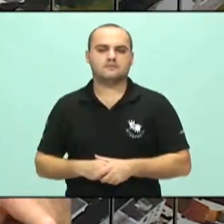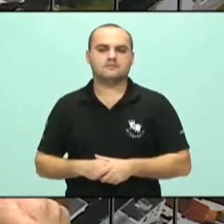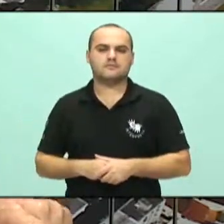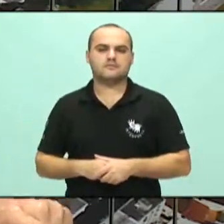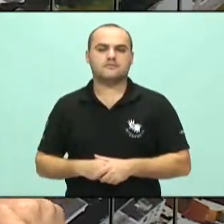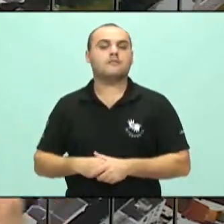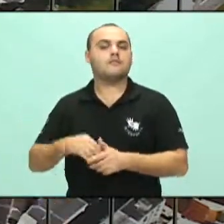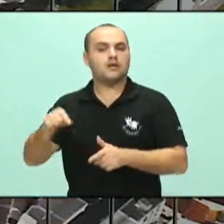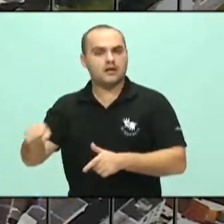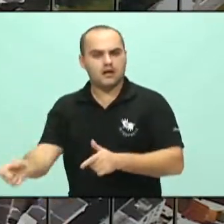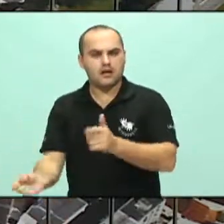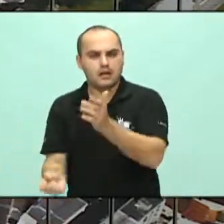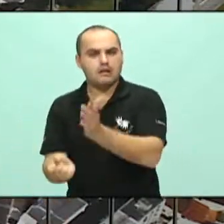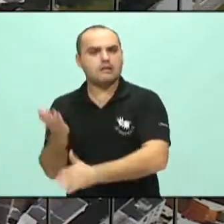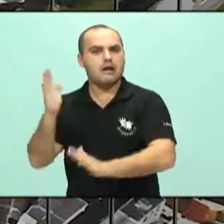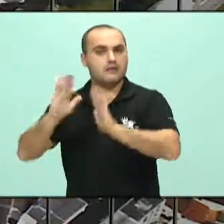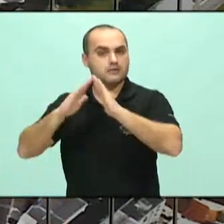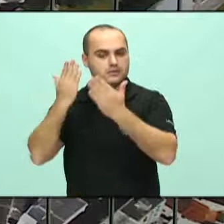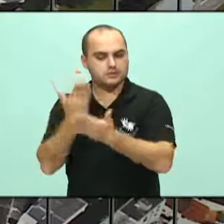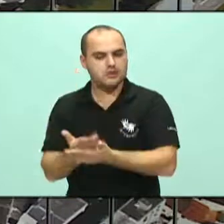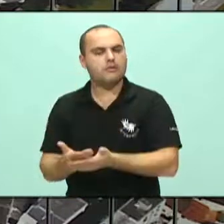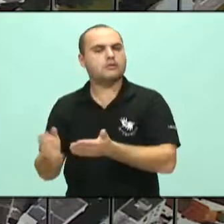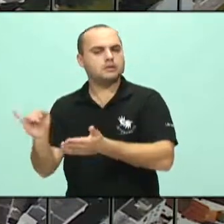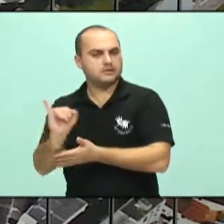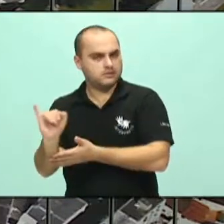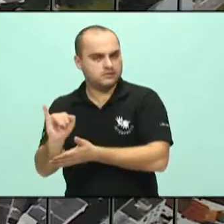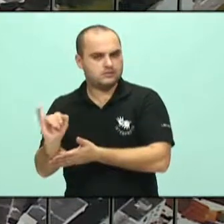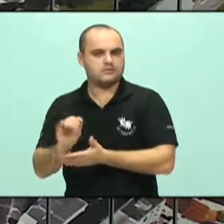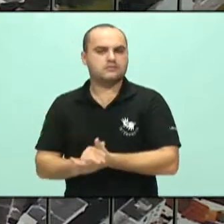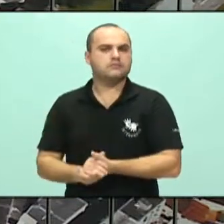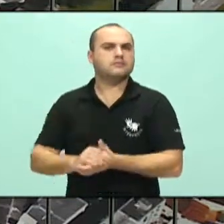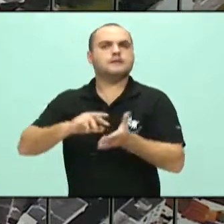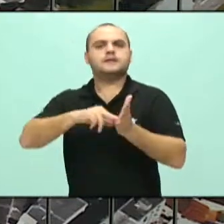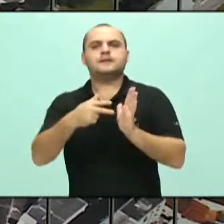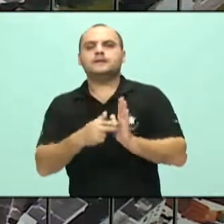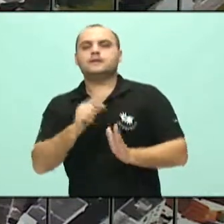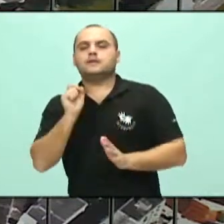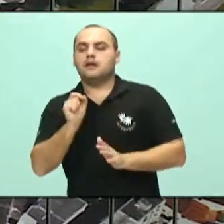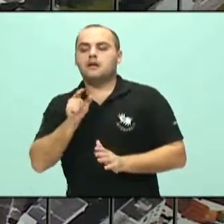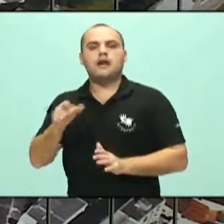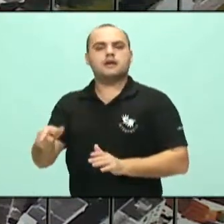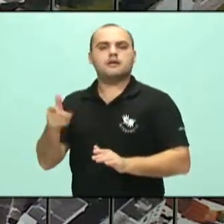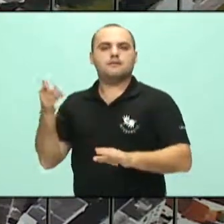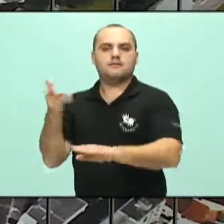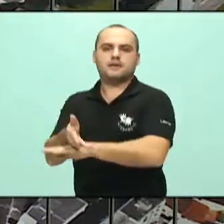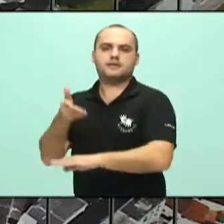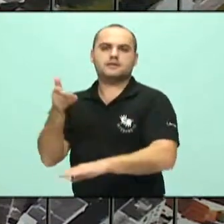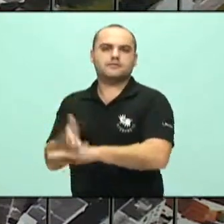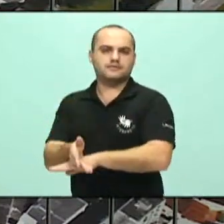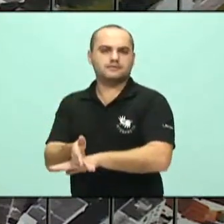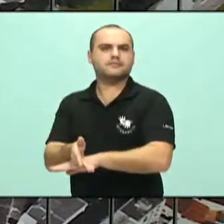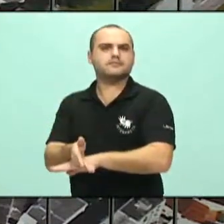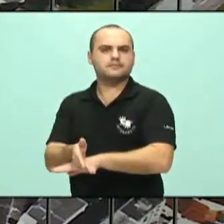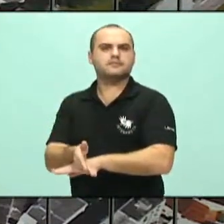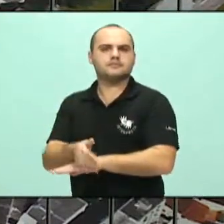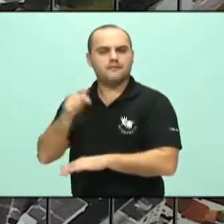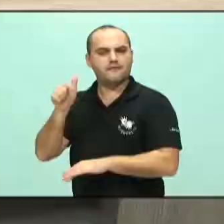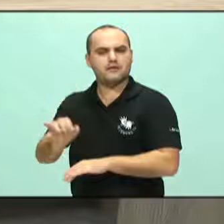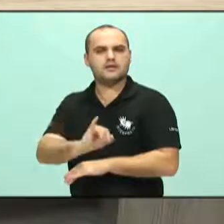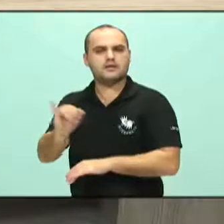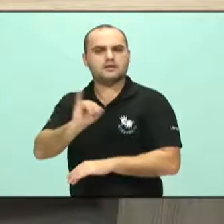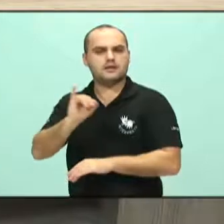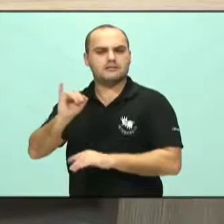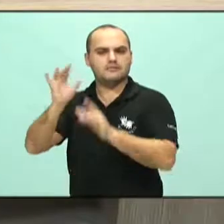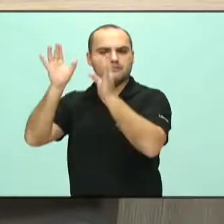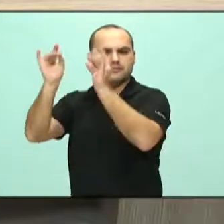inclusive fundando escolas em Itajaí. Então, quer dizer, essa participação significativa fez Itajaí se